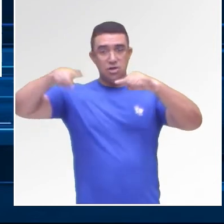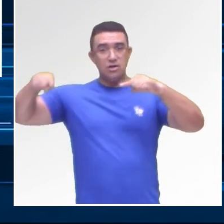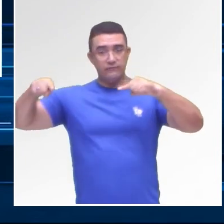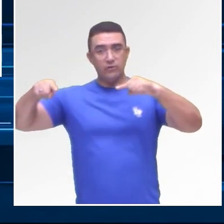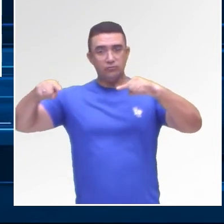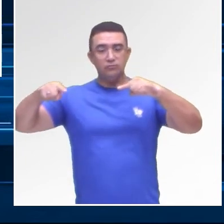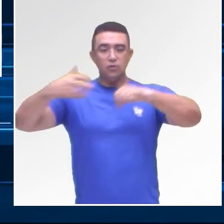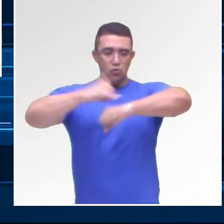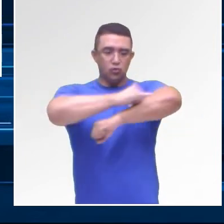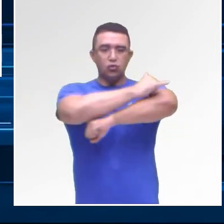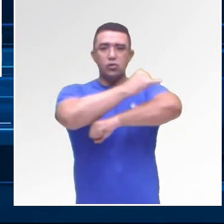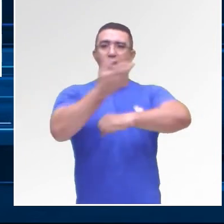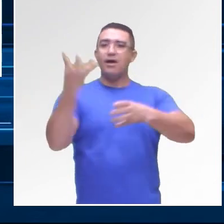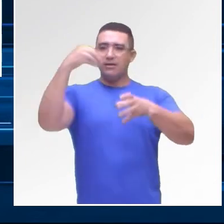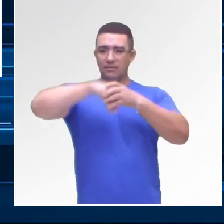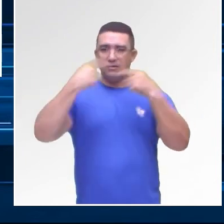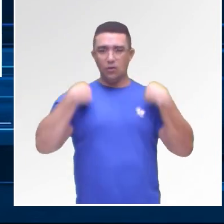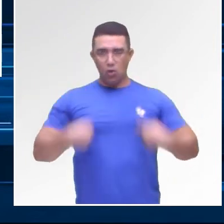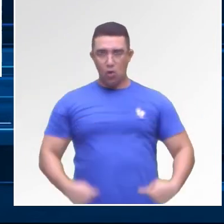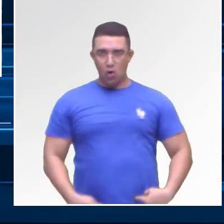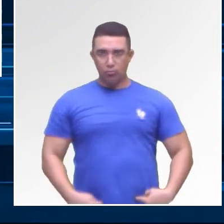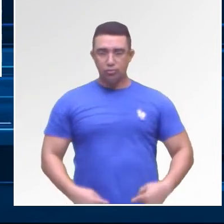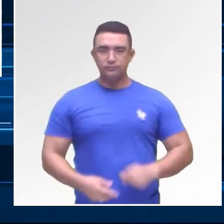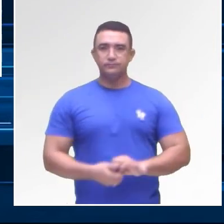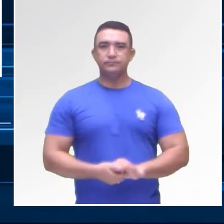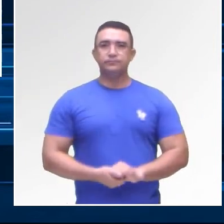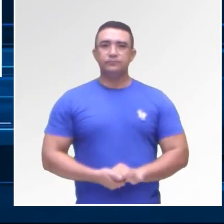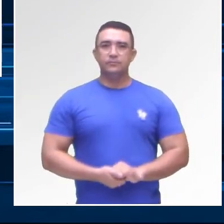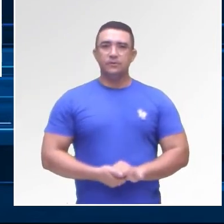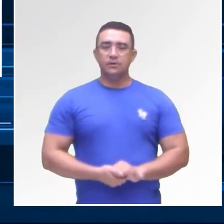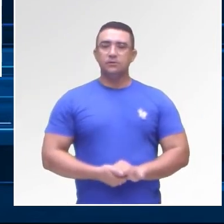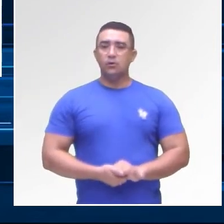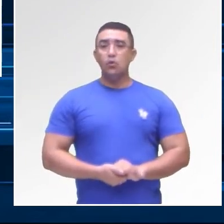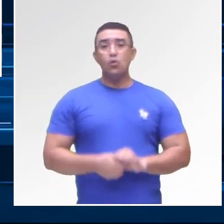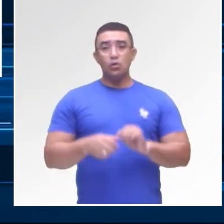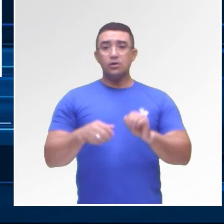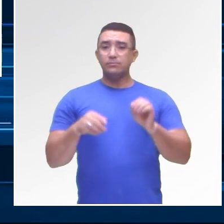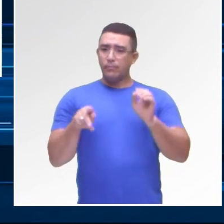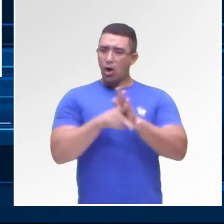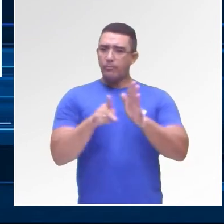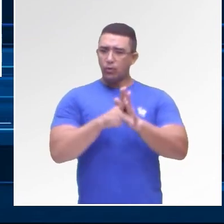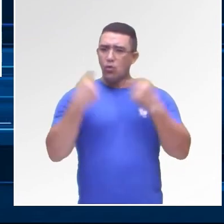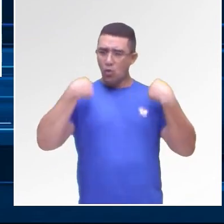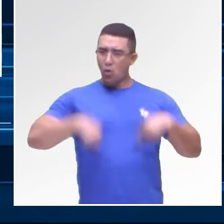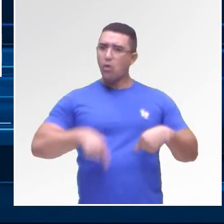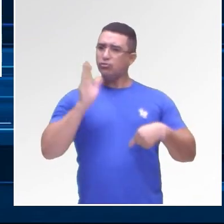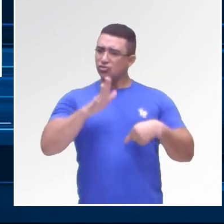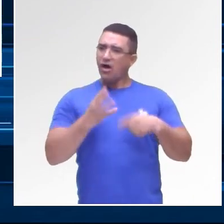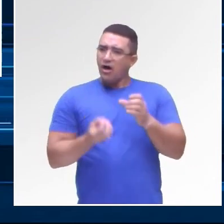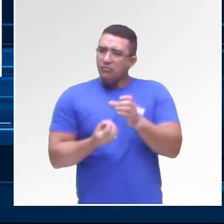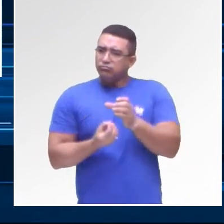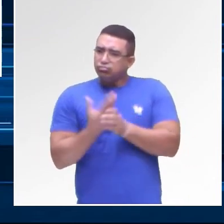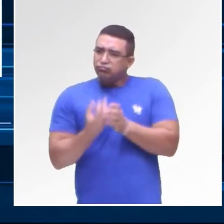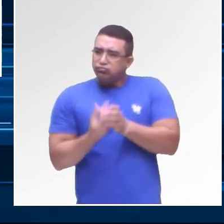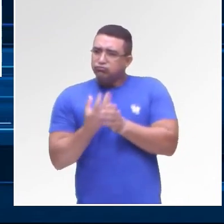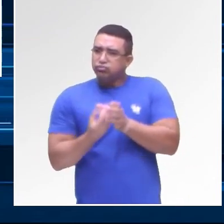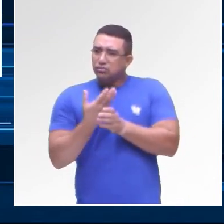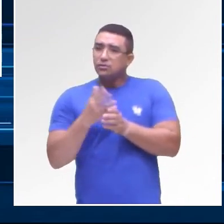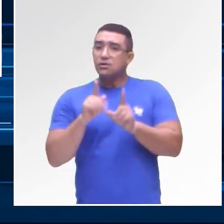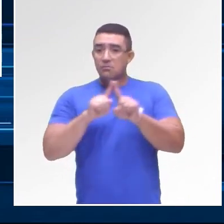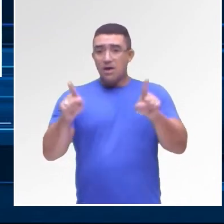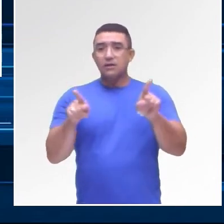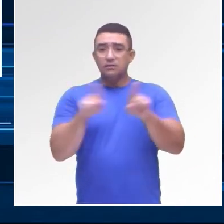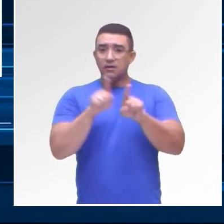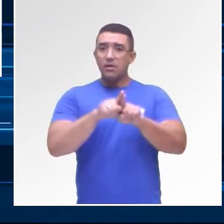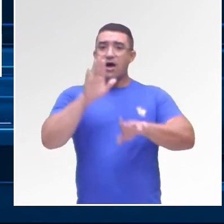LDL no nosso corpo. Lembrando que eles já são produzidos pelo nosso corpo e também a gente, né, traz para o nosso